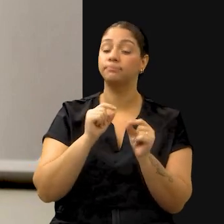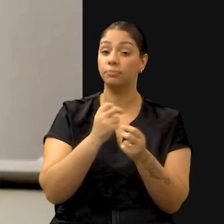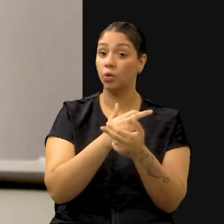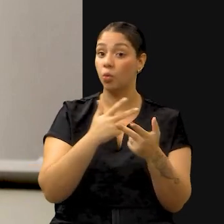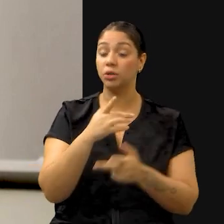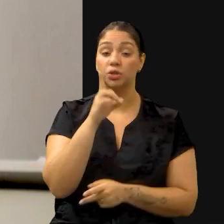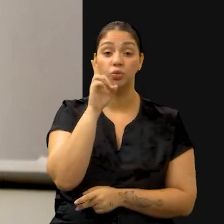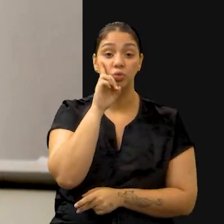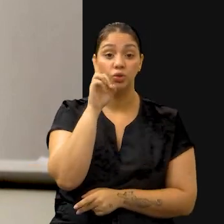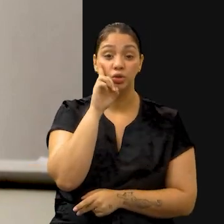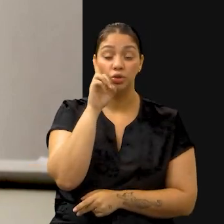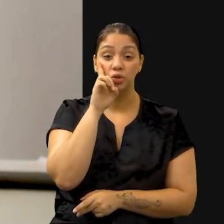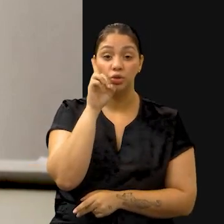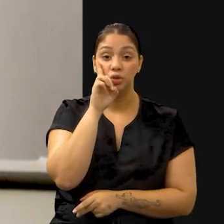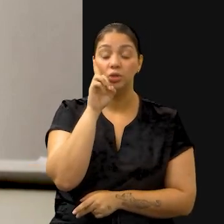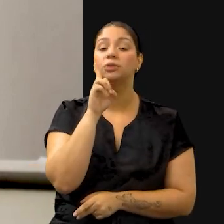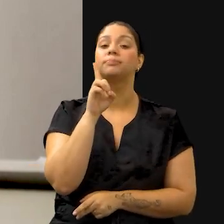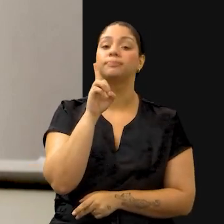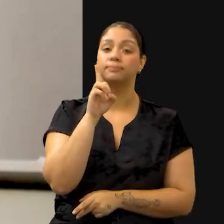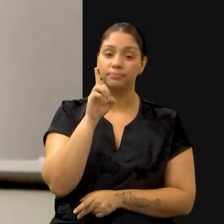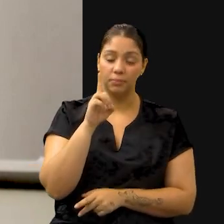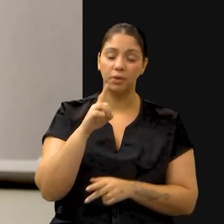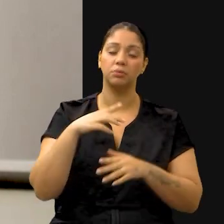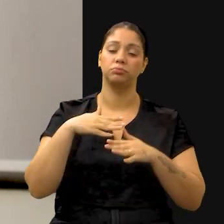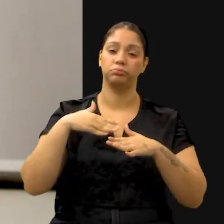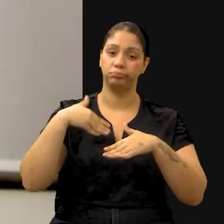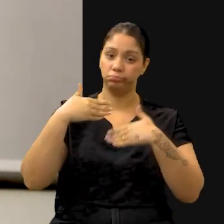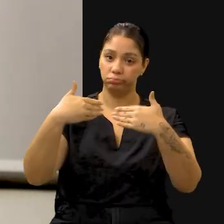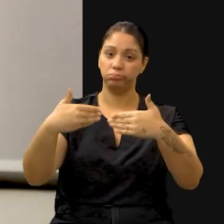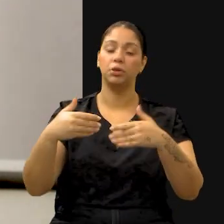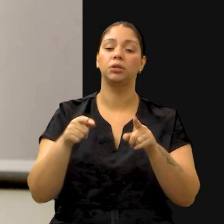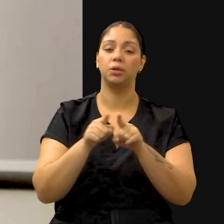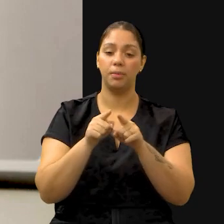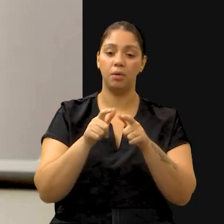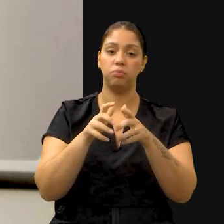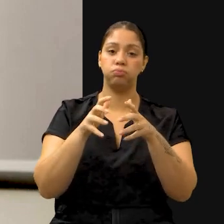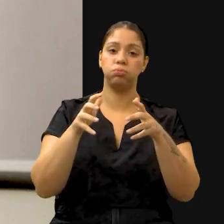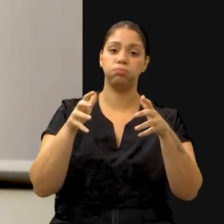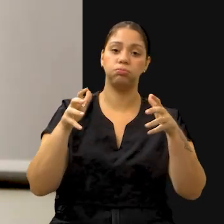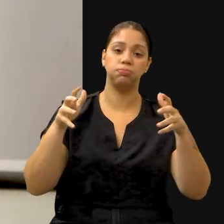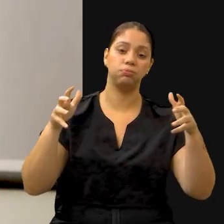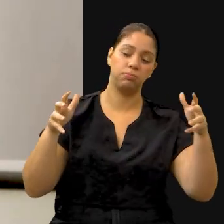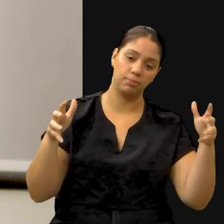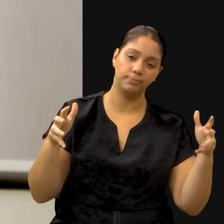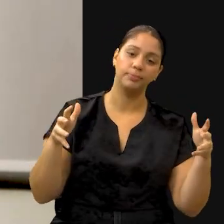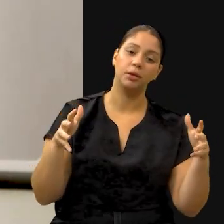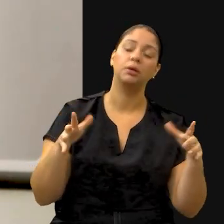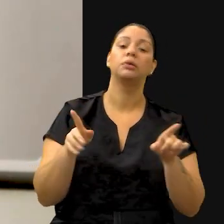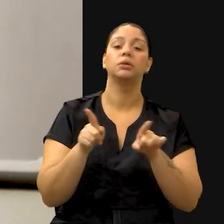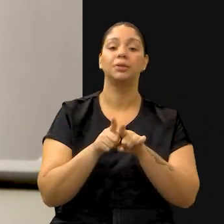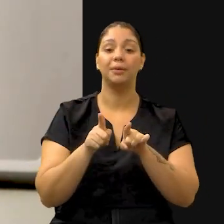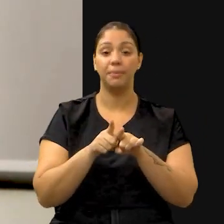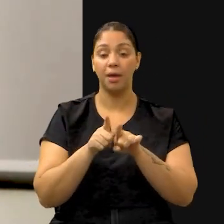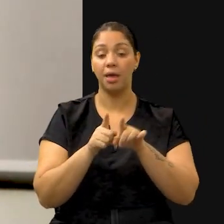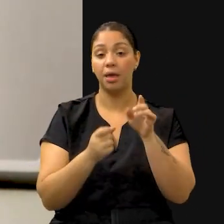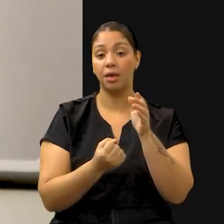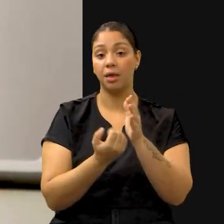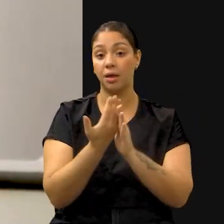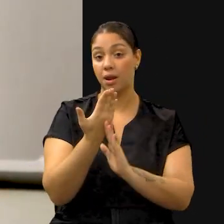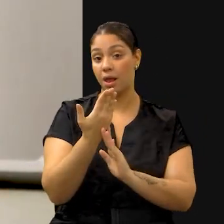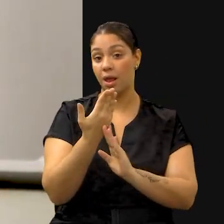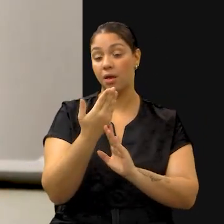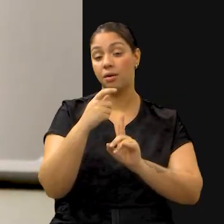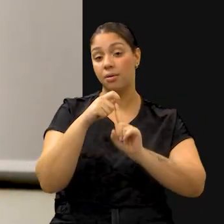são fatores do nosso cotidiano que o fazem aumentar essa estatística. E a existência do